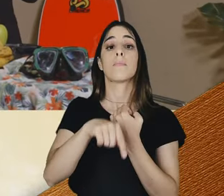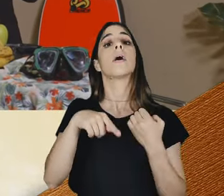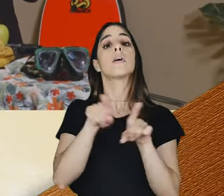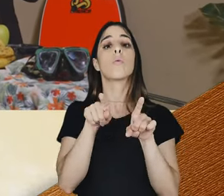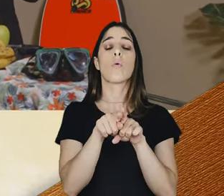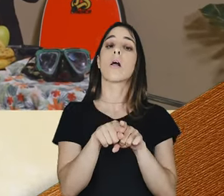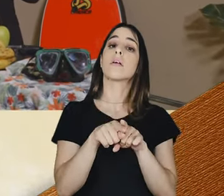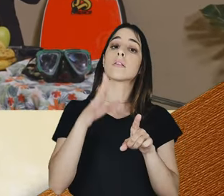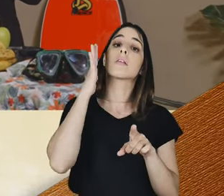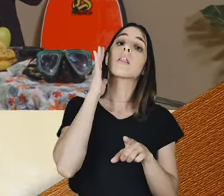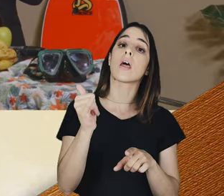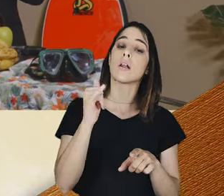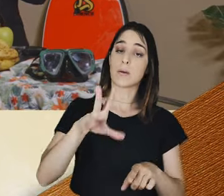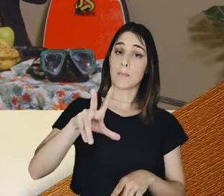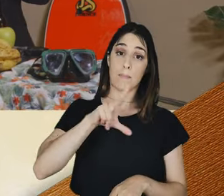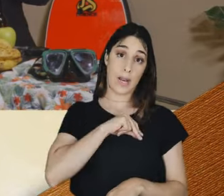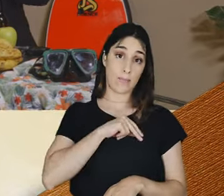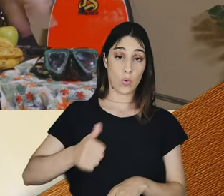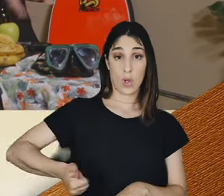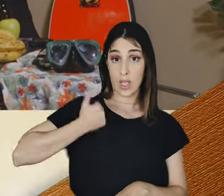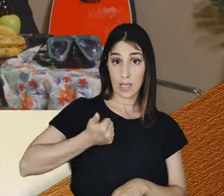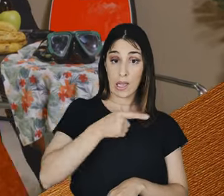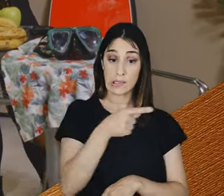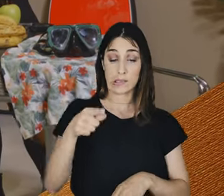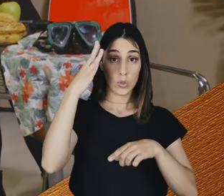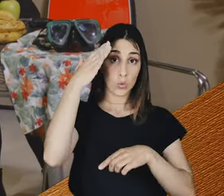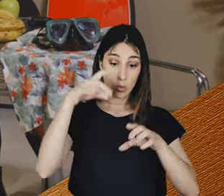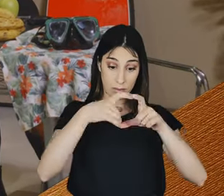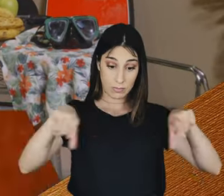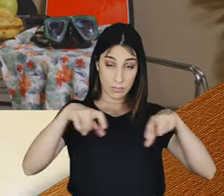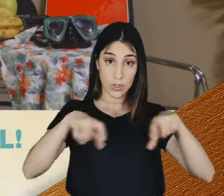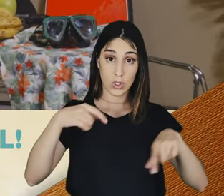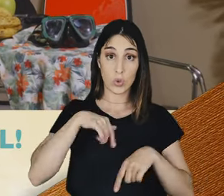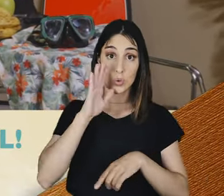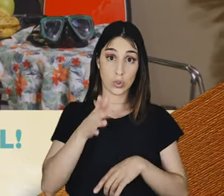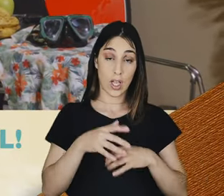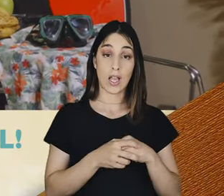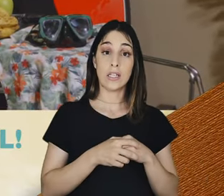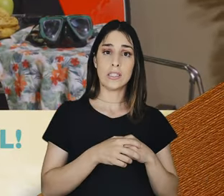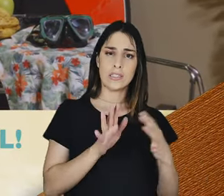habilitar a ganhar um fantástico prémio, não se esqueçam. Está aí o número a passar, eu já estou assim meio torto.